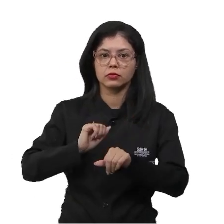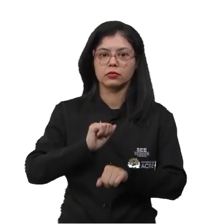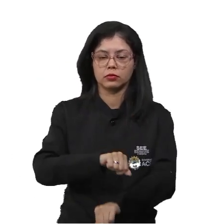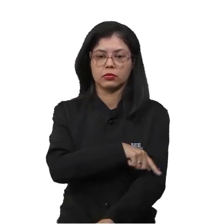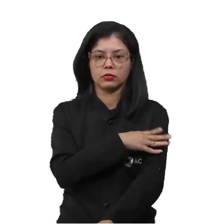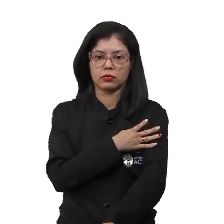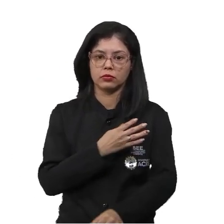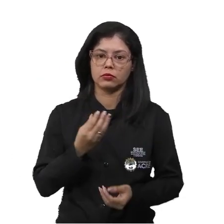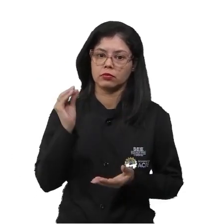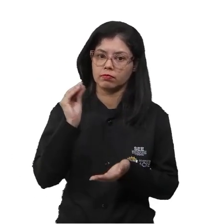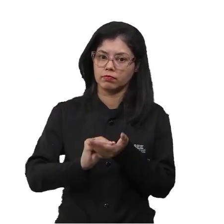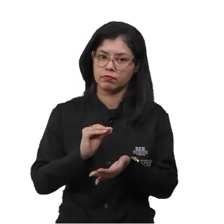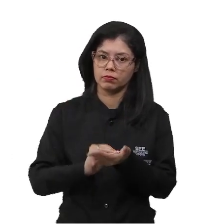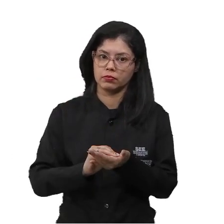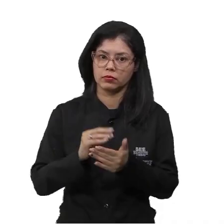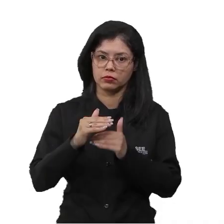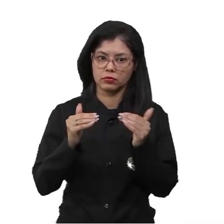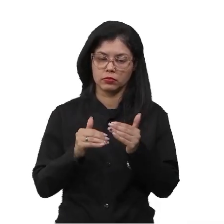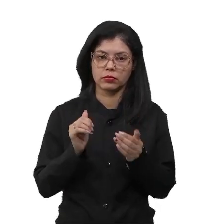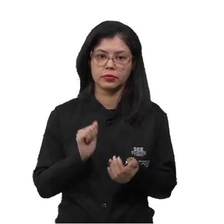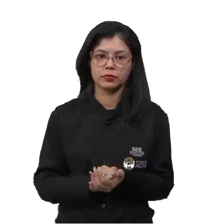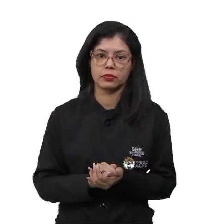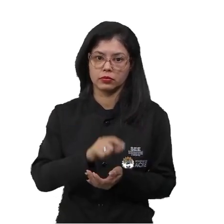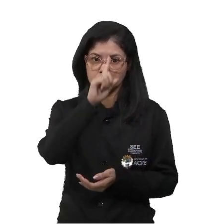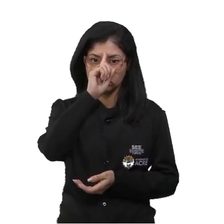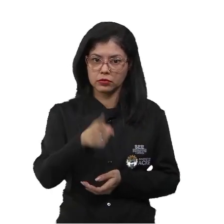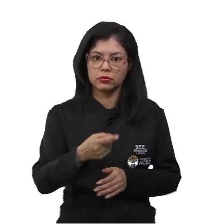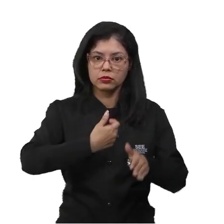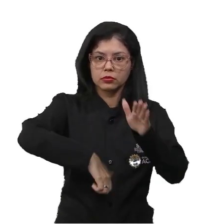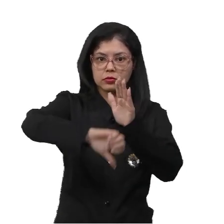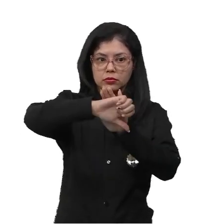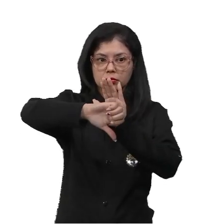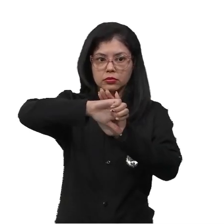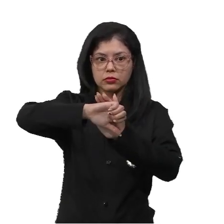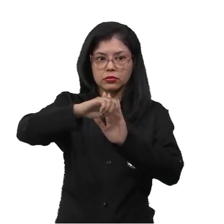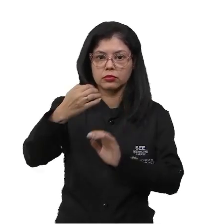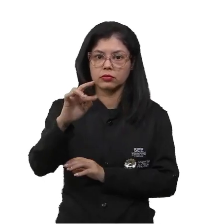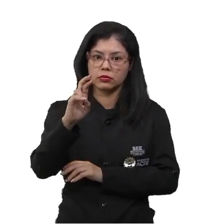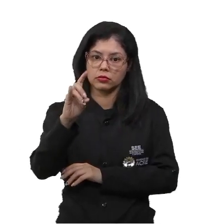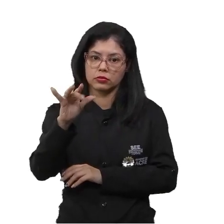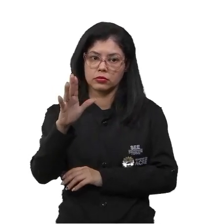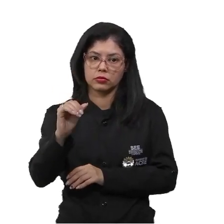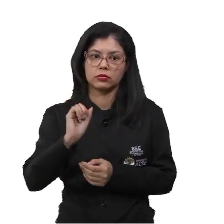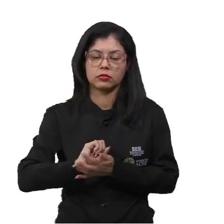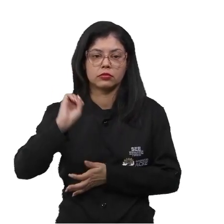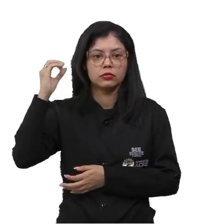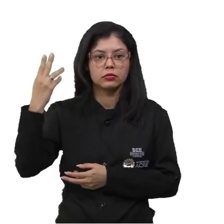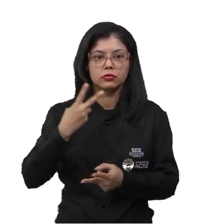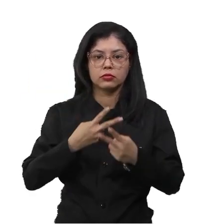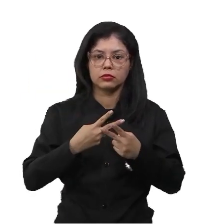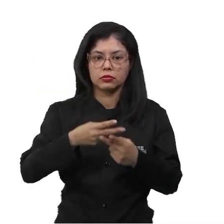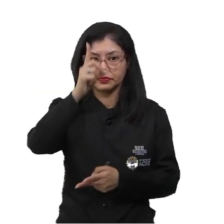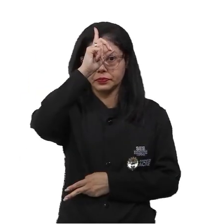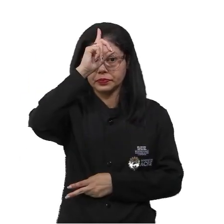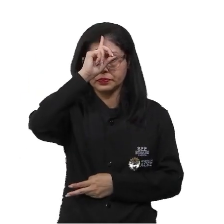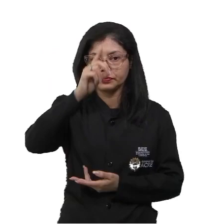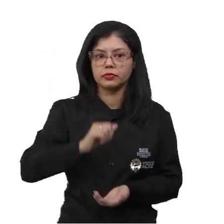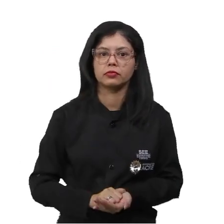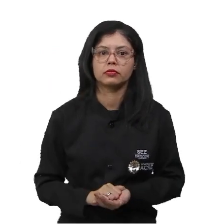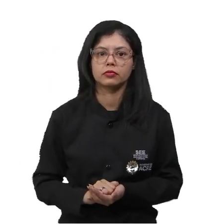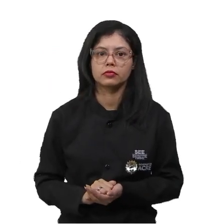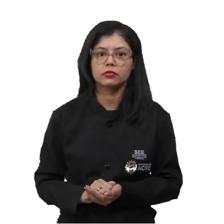ensino fundamental incompleto, acusados de crimes patrimoniais e, no caso dos presos